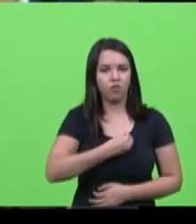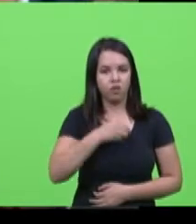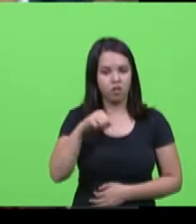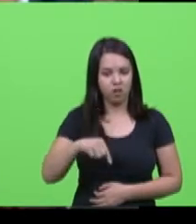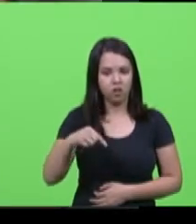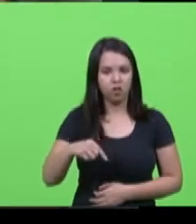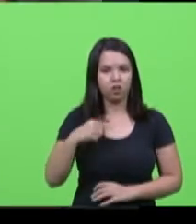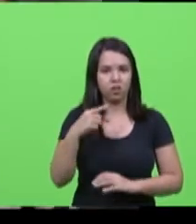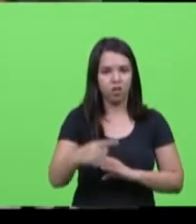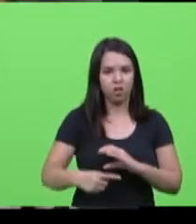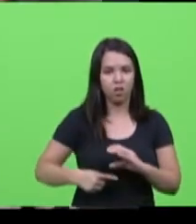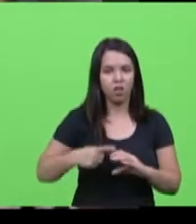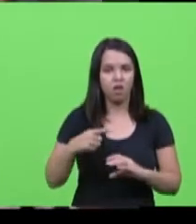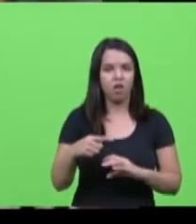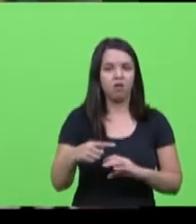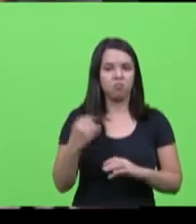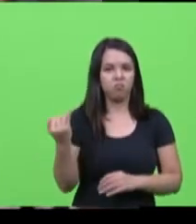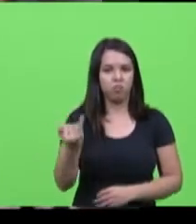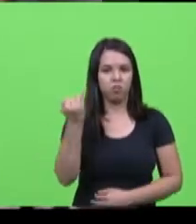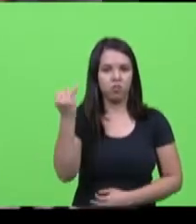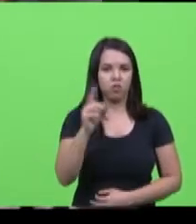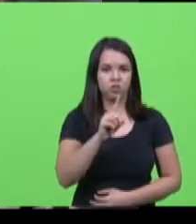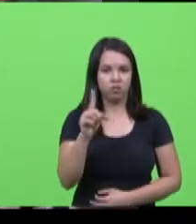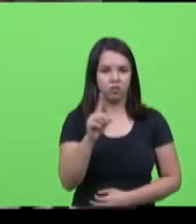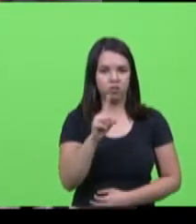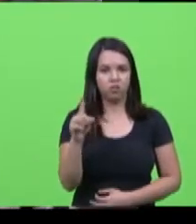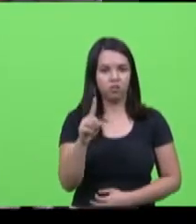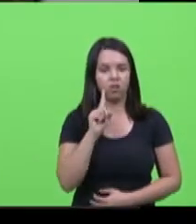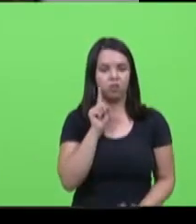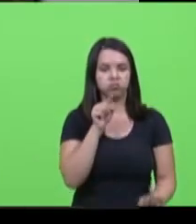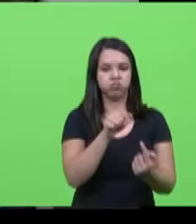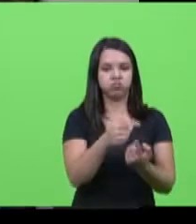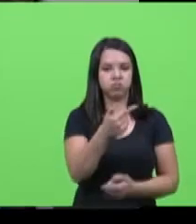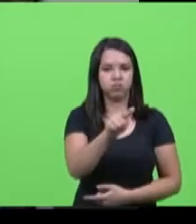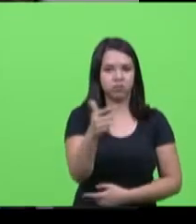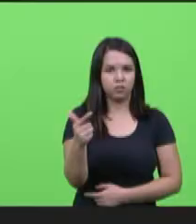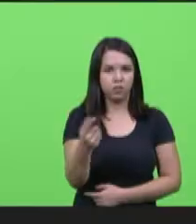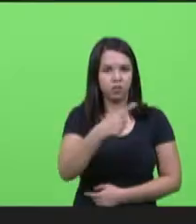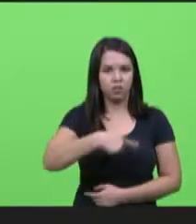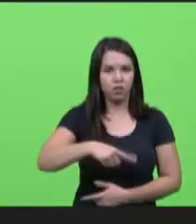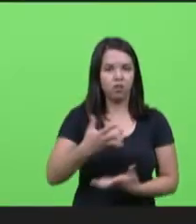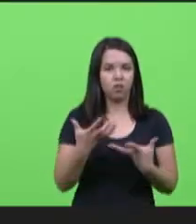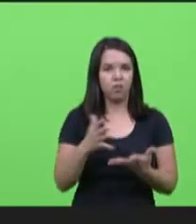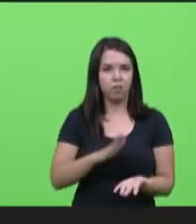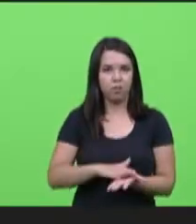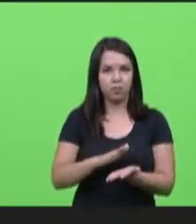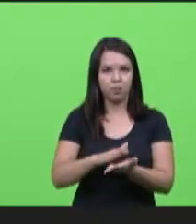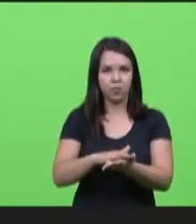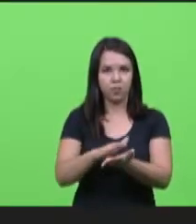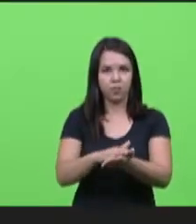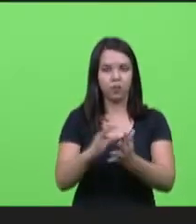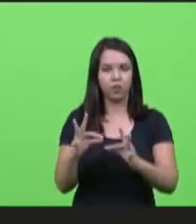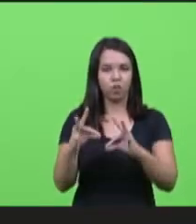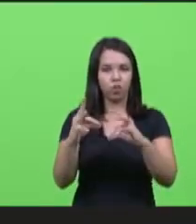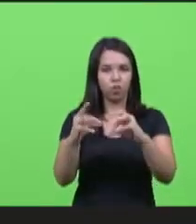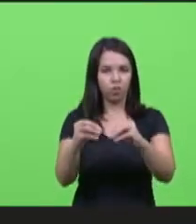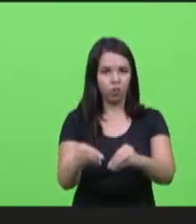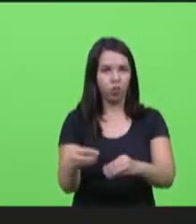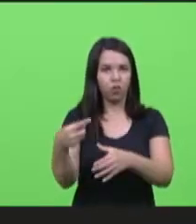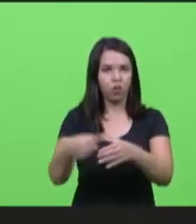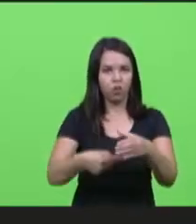ter importância ou até mesmo ter sentido. Tá? Quero parabenizar aí a todas as comissões por